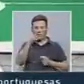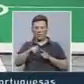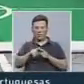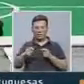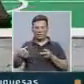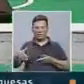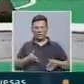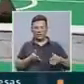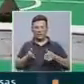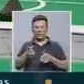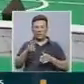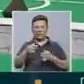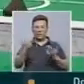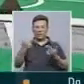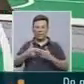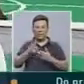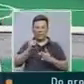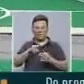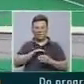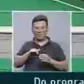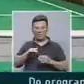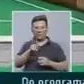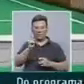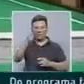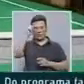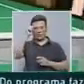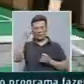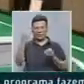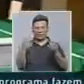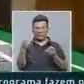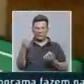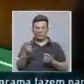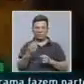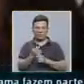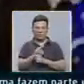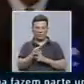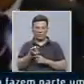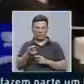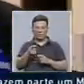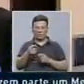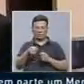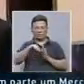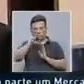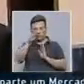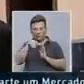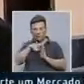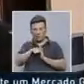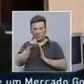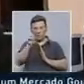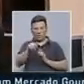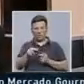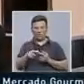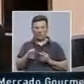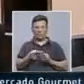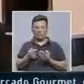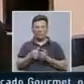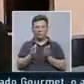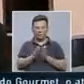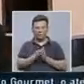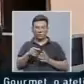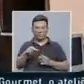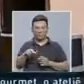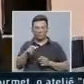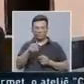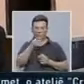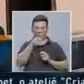de estrada, têm que evitar obstáculos, têm que respeitar os semáforos, muitas coisas, passar por dentro de um túnel. Temos todas as, isto